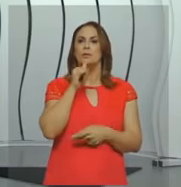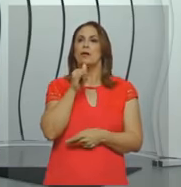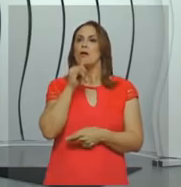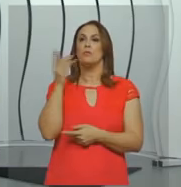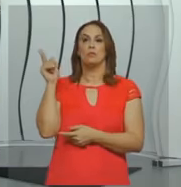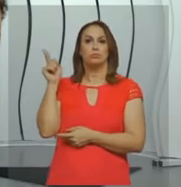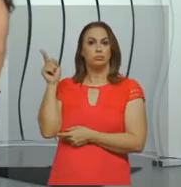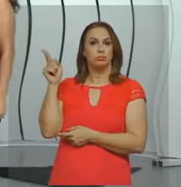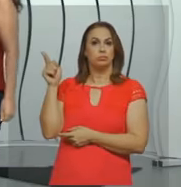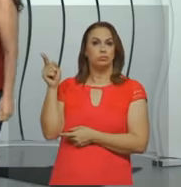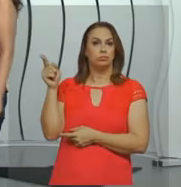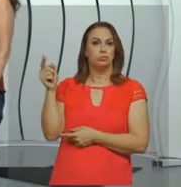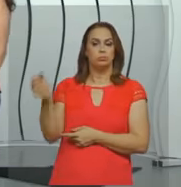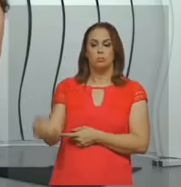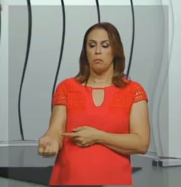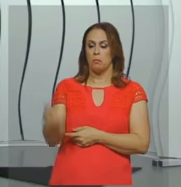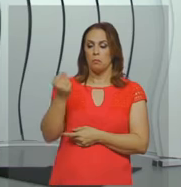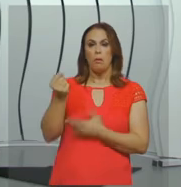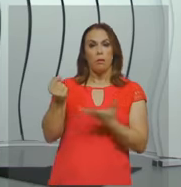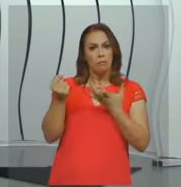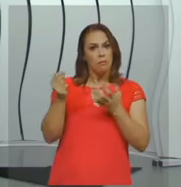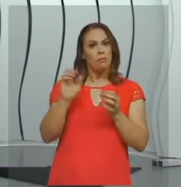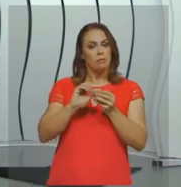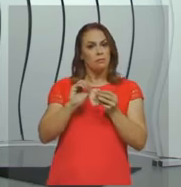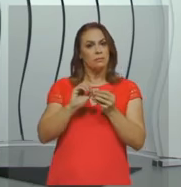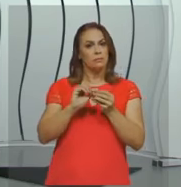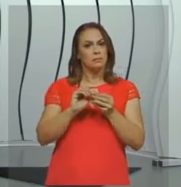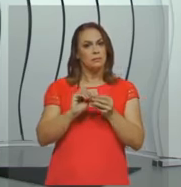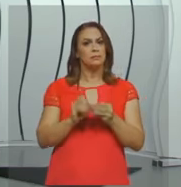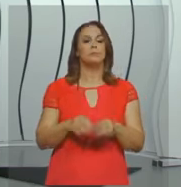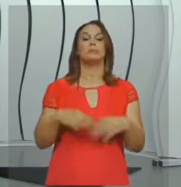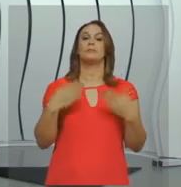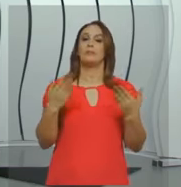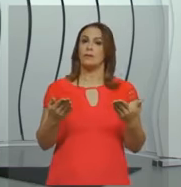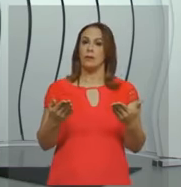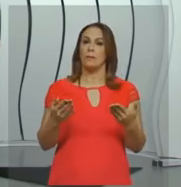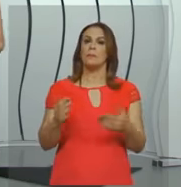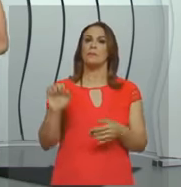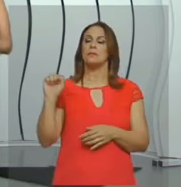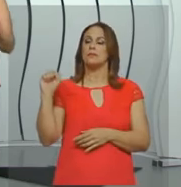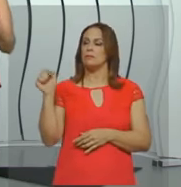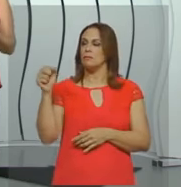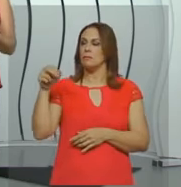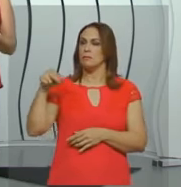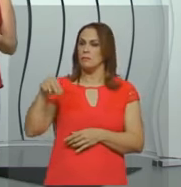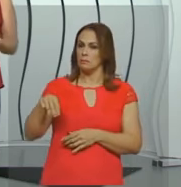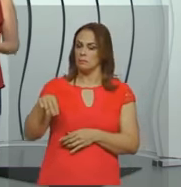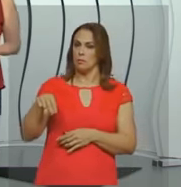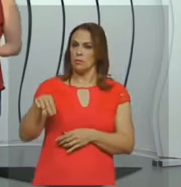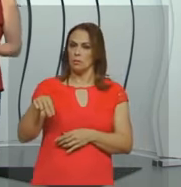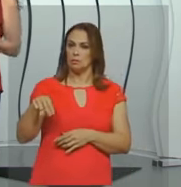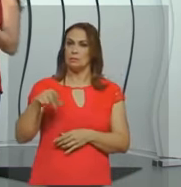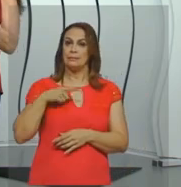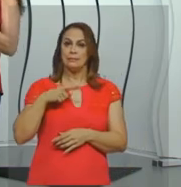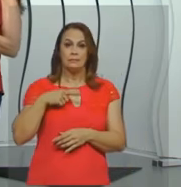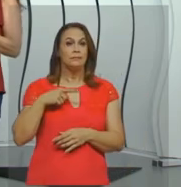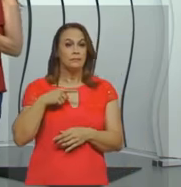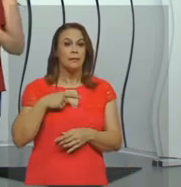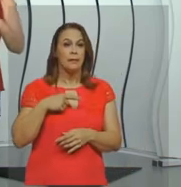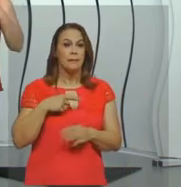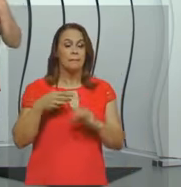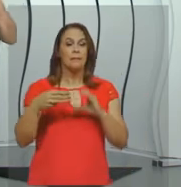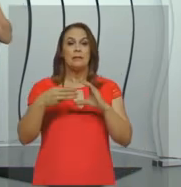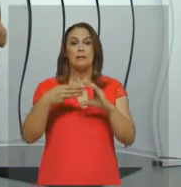tá? Então, o sistema nervoso, ele tem aí neurofibras que vão mandar então esses